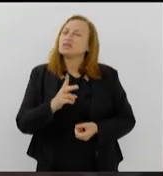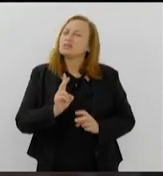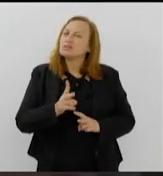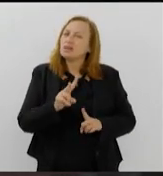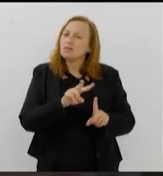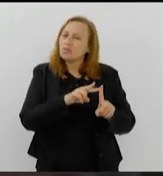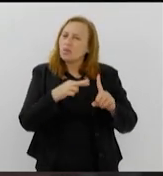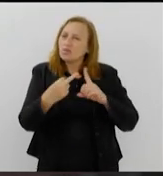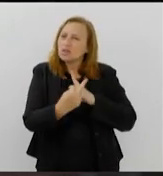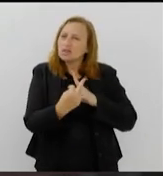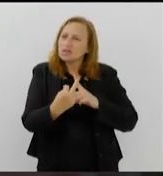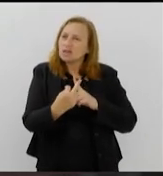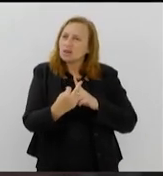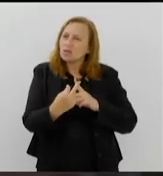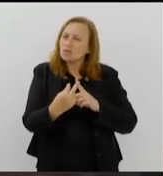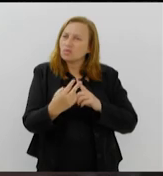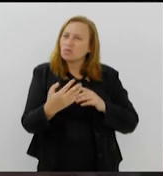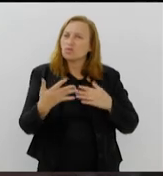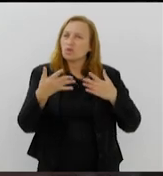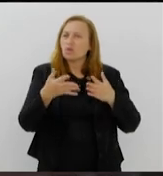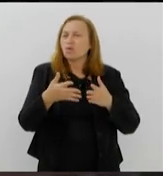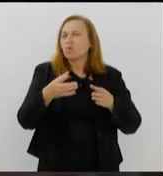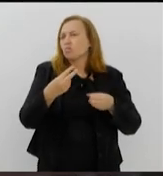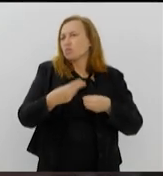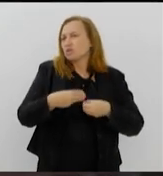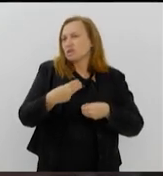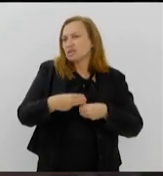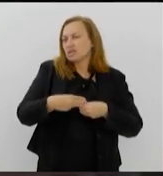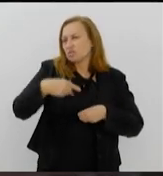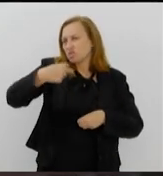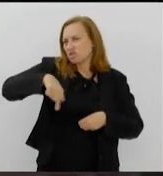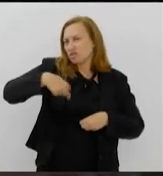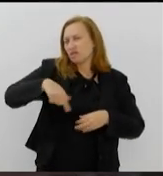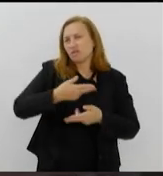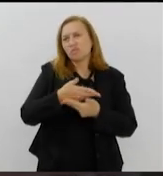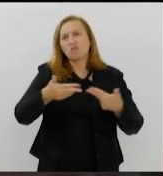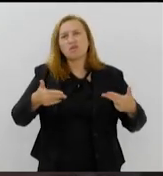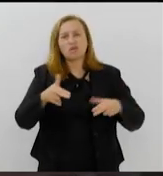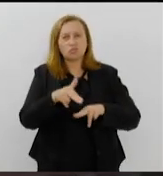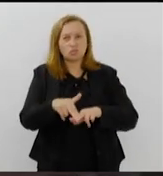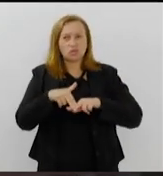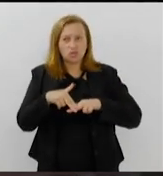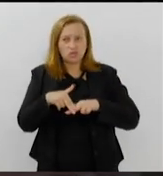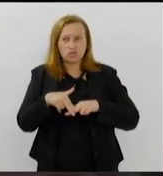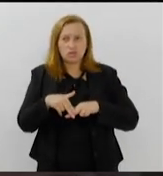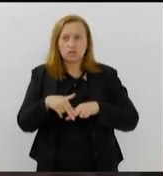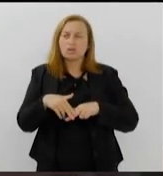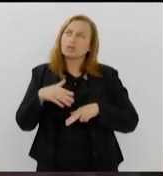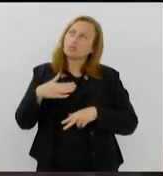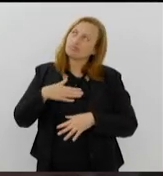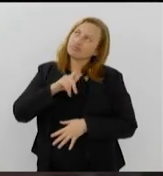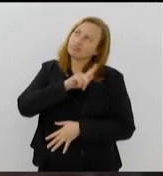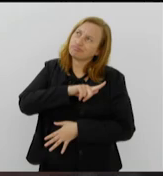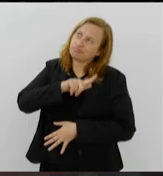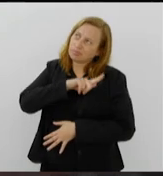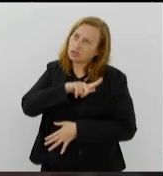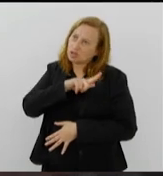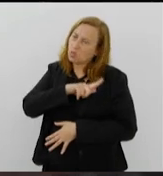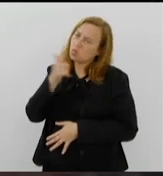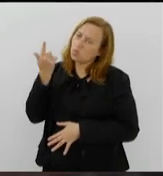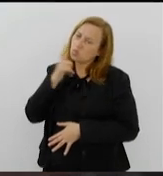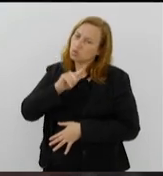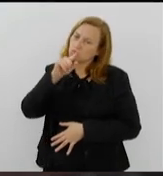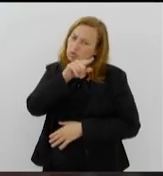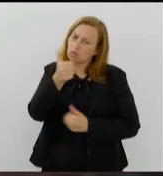olhar voltado para o município de Queimados por vários motivos, né? Na minha gestão, conseguimos ali,